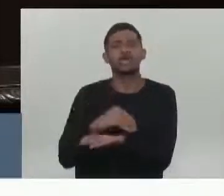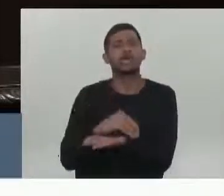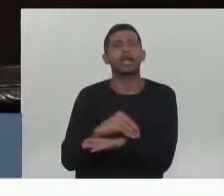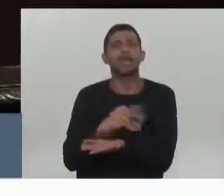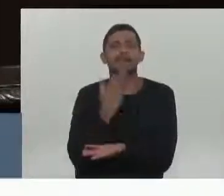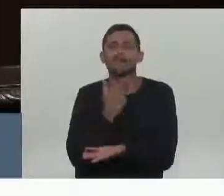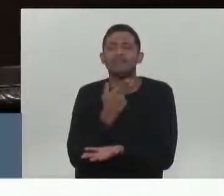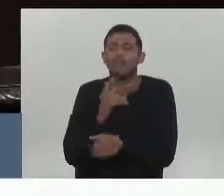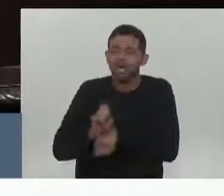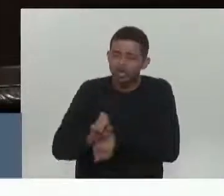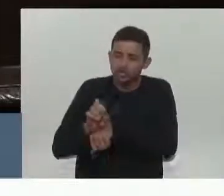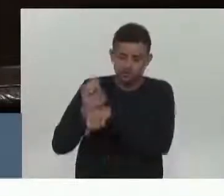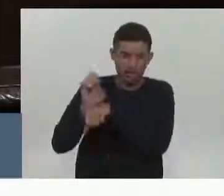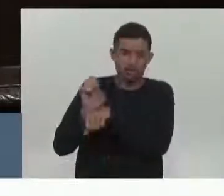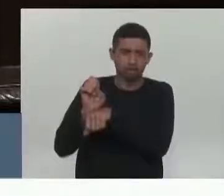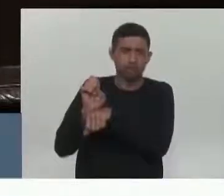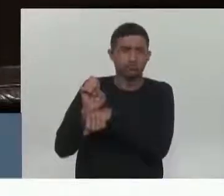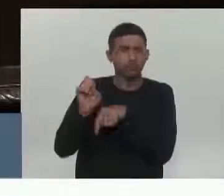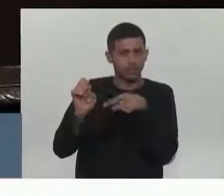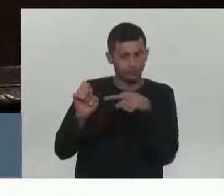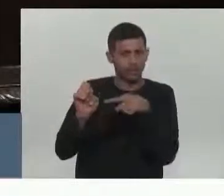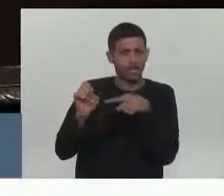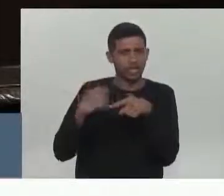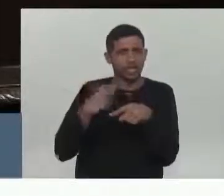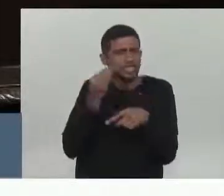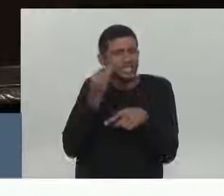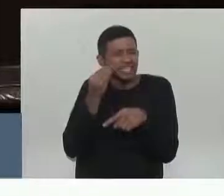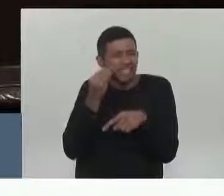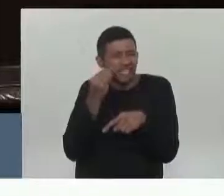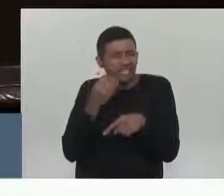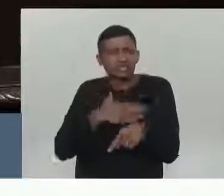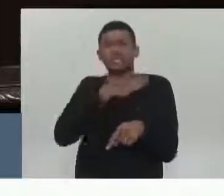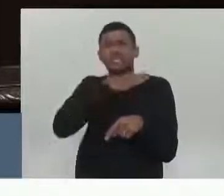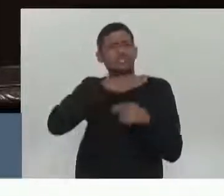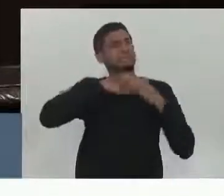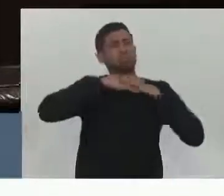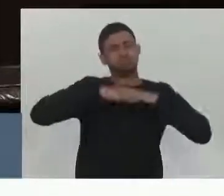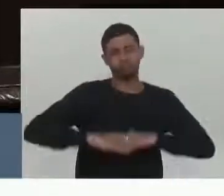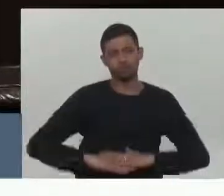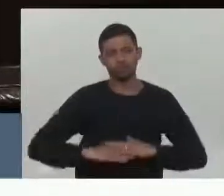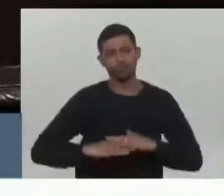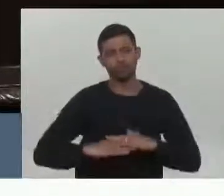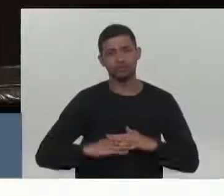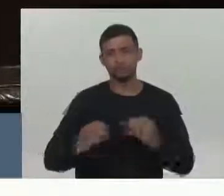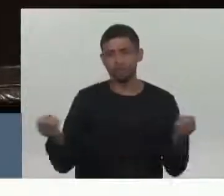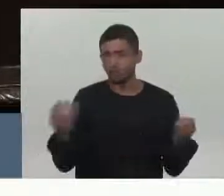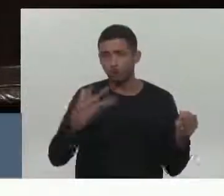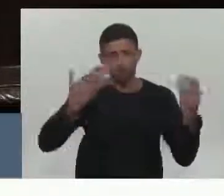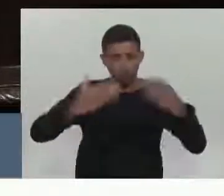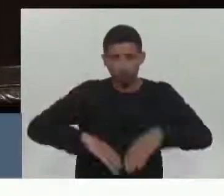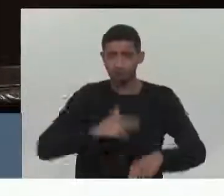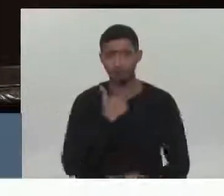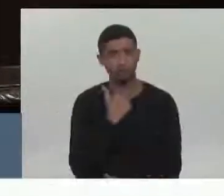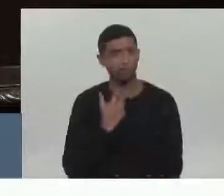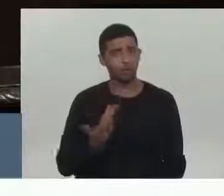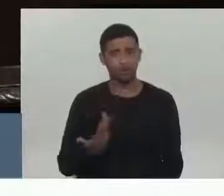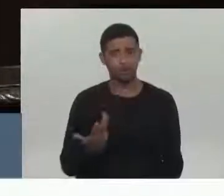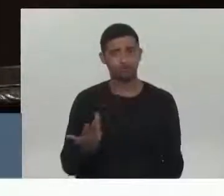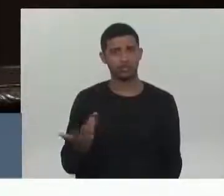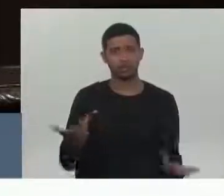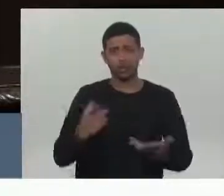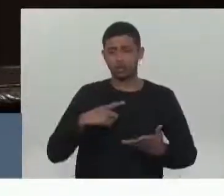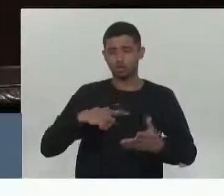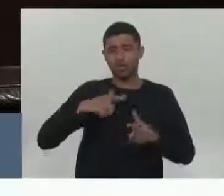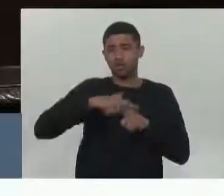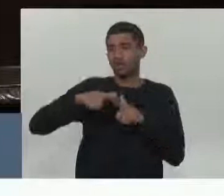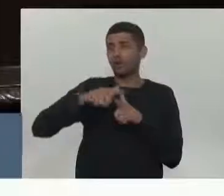Estado passa pela recuperação fiscal, não pode haver novos concursos. Nós temos problemas hoje de cumprir